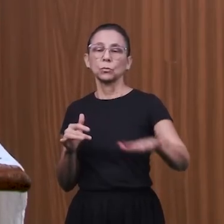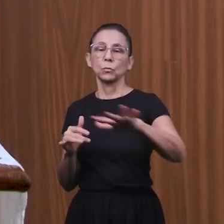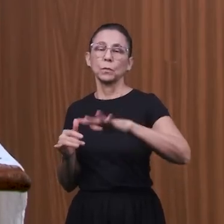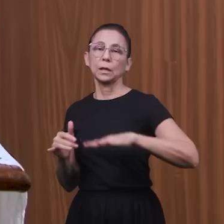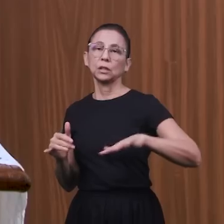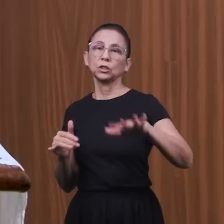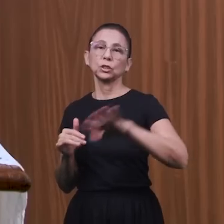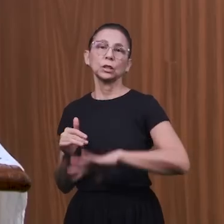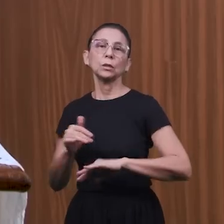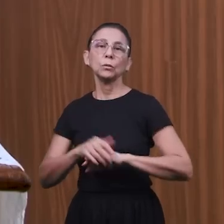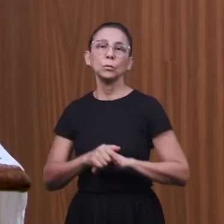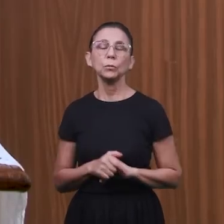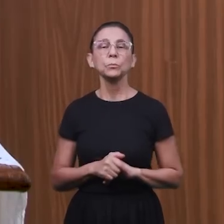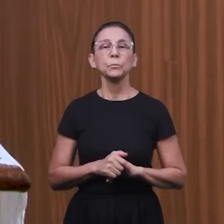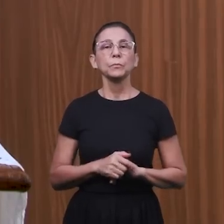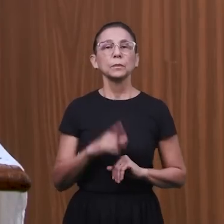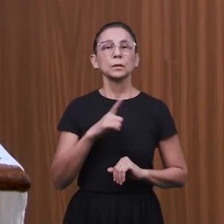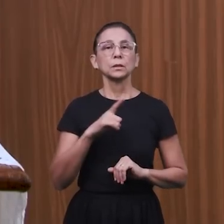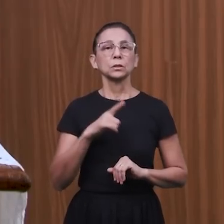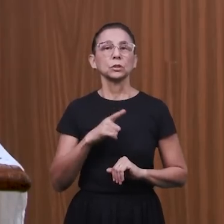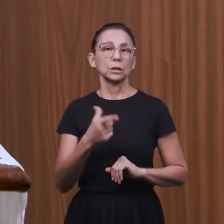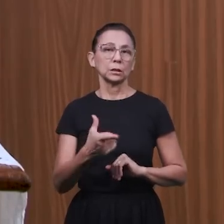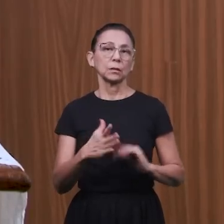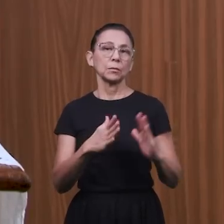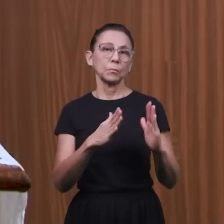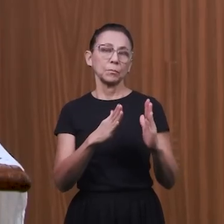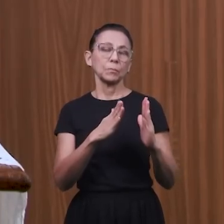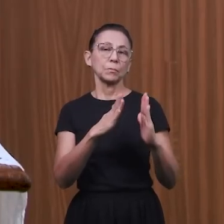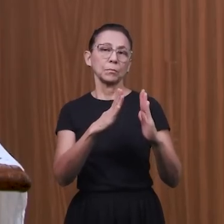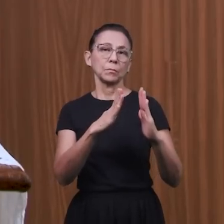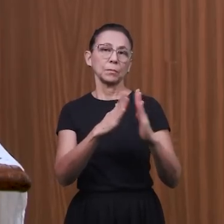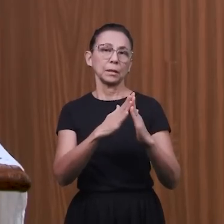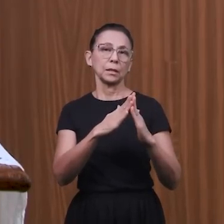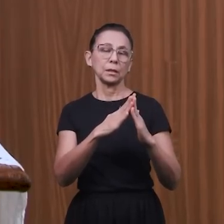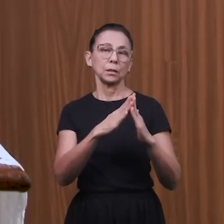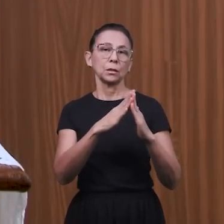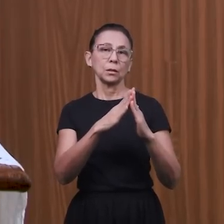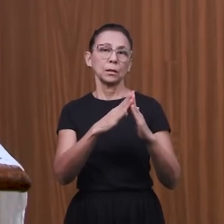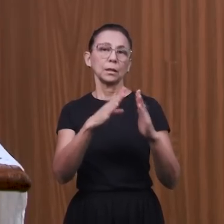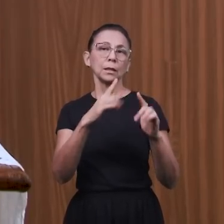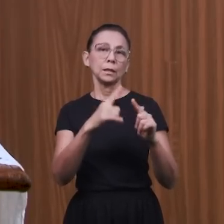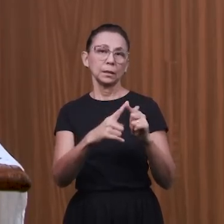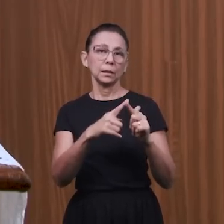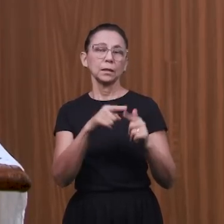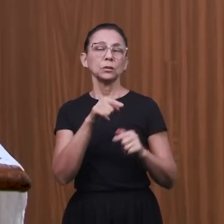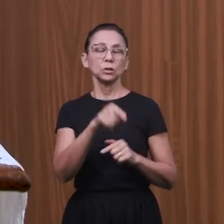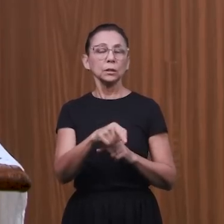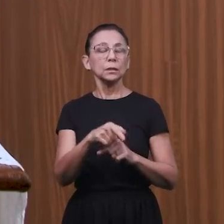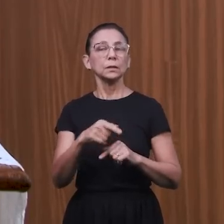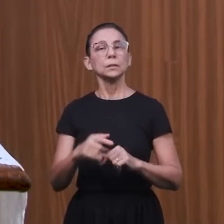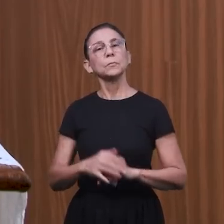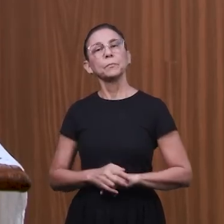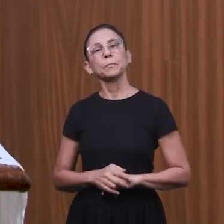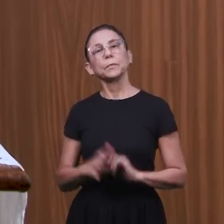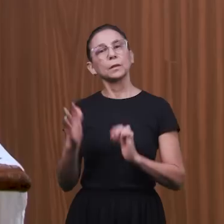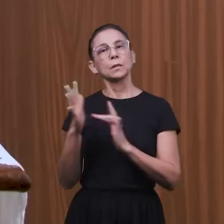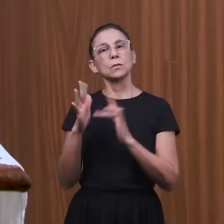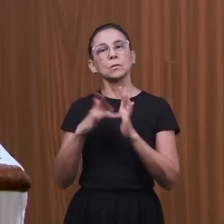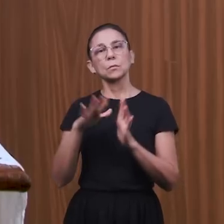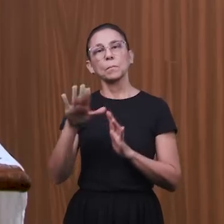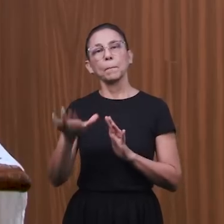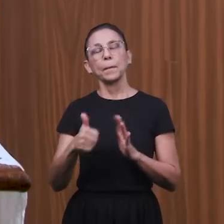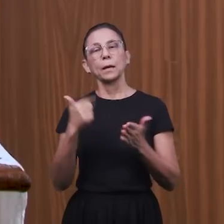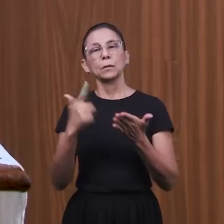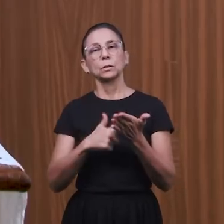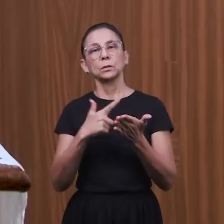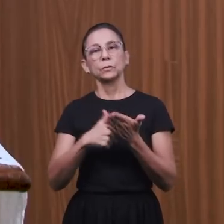sinagoga, mais uma vez, e ele pega o livro profeta Isaías, capítulo 61, verso 1. O texto depois pode